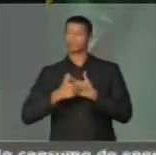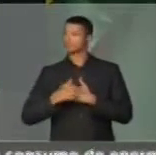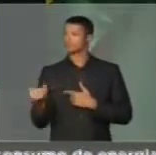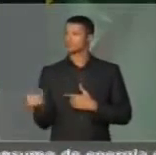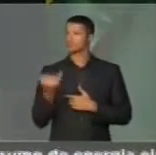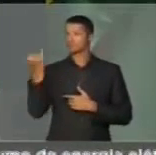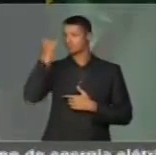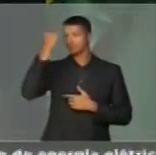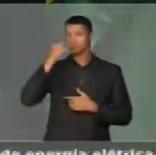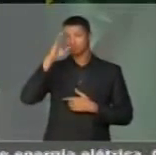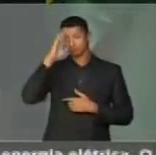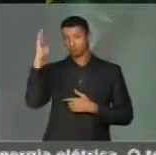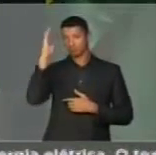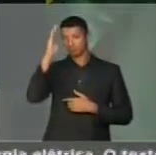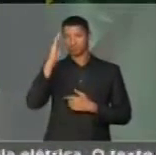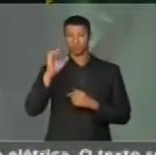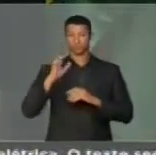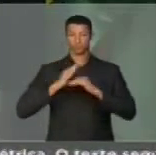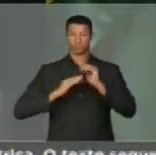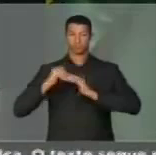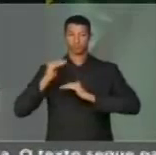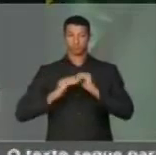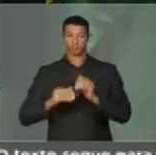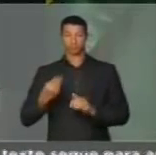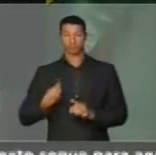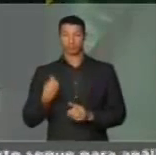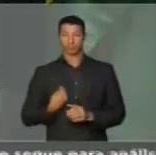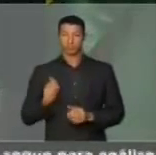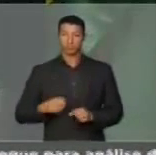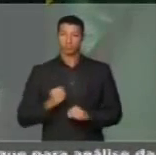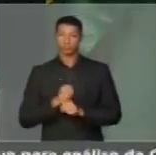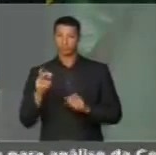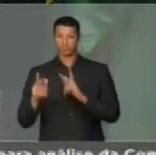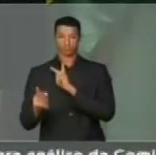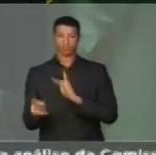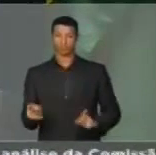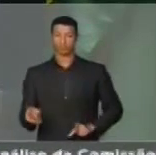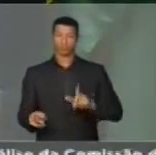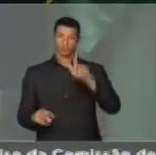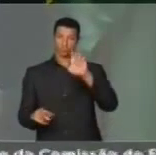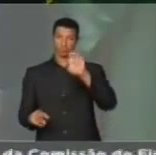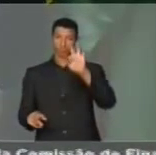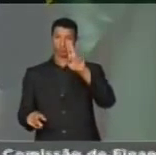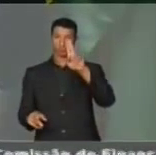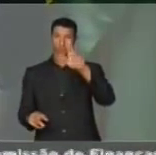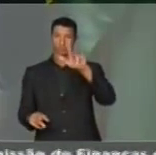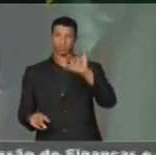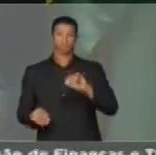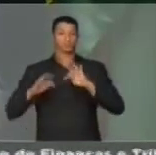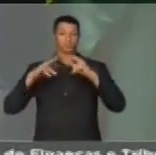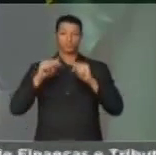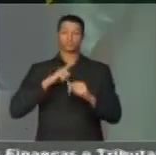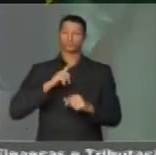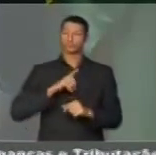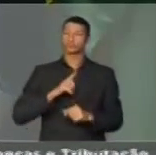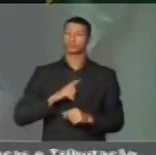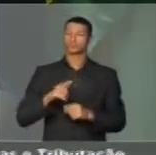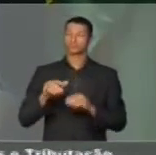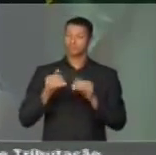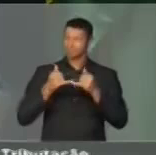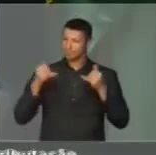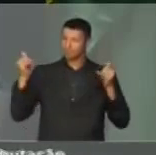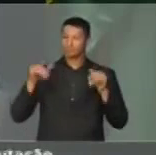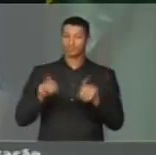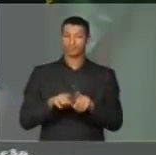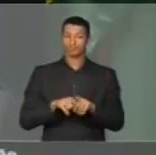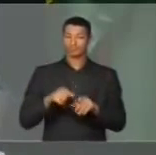fundamental, principalmente em relação à vida de um grande presidente, foi Getúlio Vargas. Todos os historiadores têm uma linha de ação,